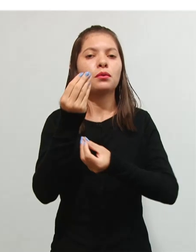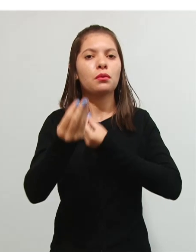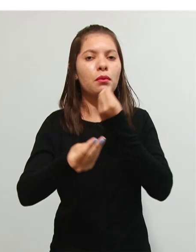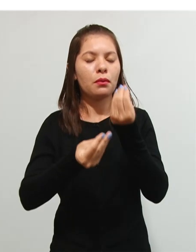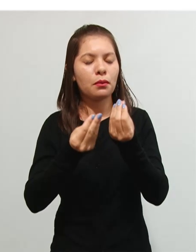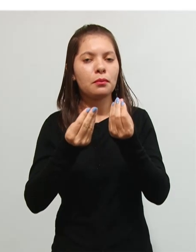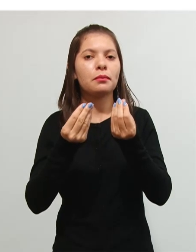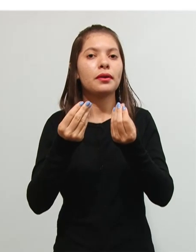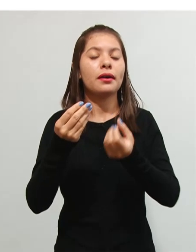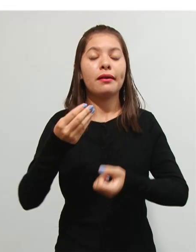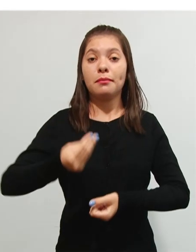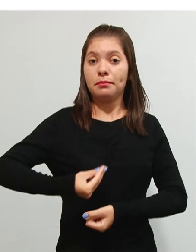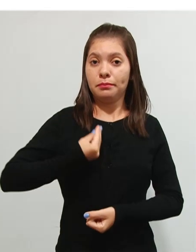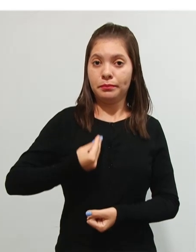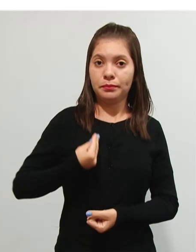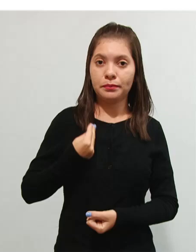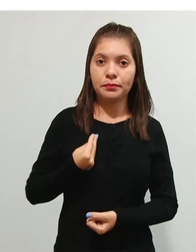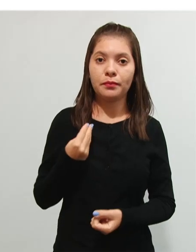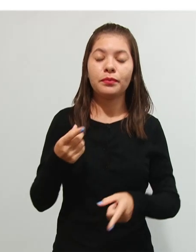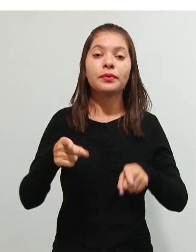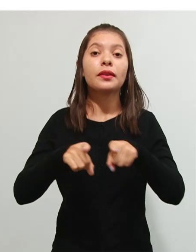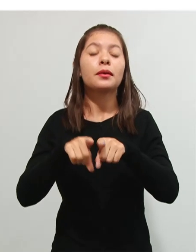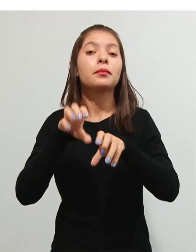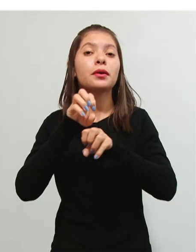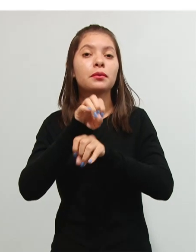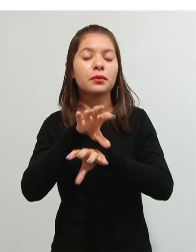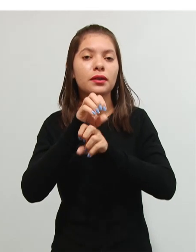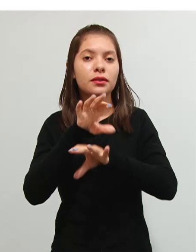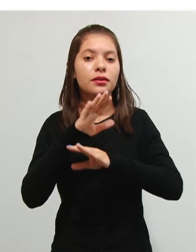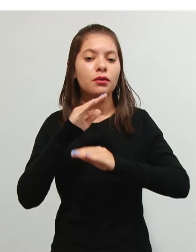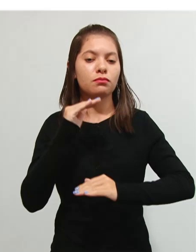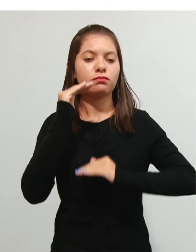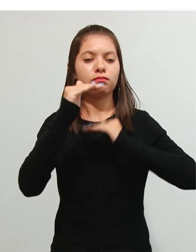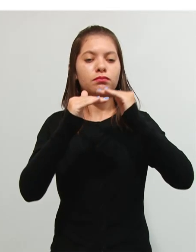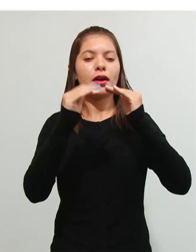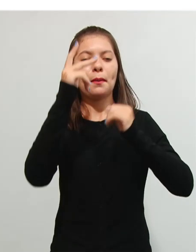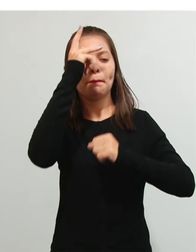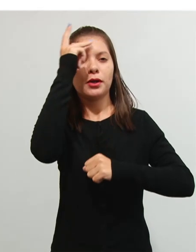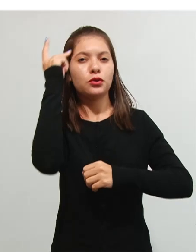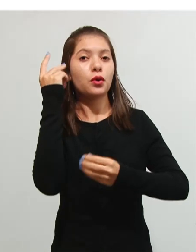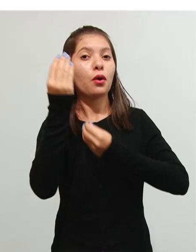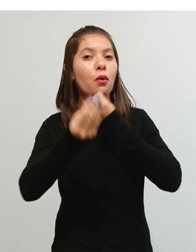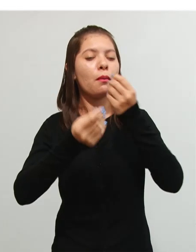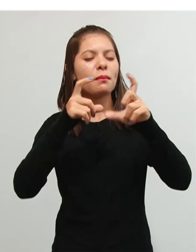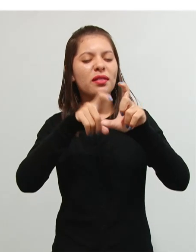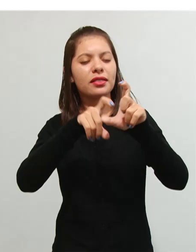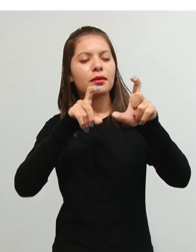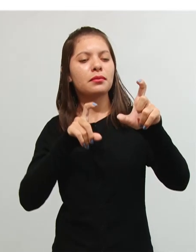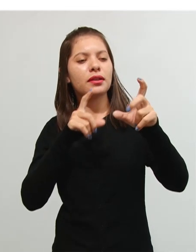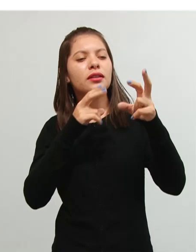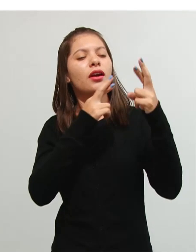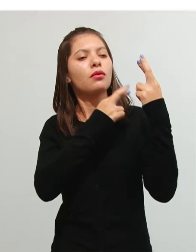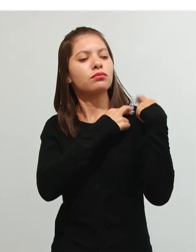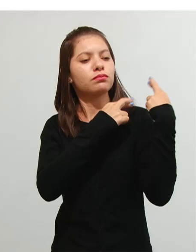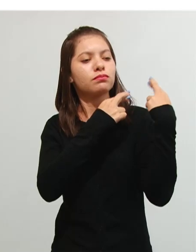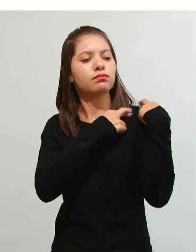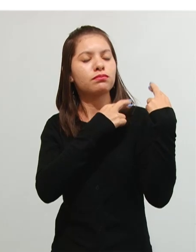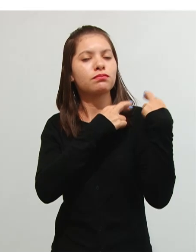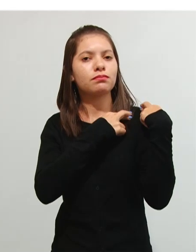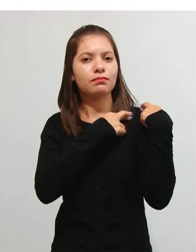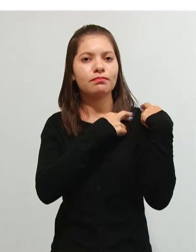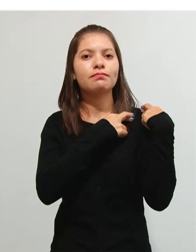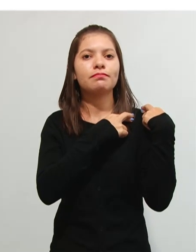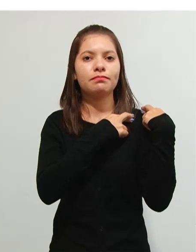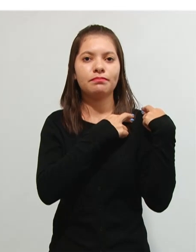a vida. Também a educação deve gerar pessoas independentes, responsáveis, autodeterminadas.